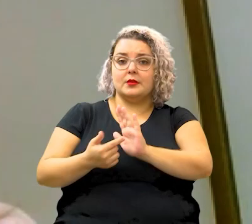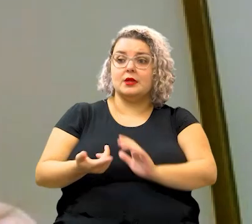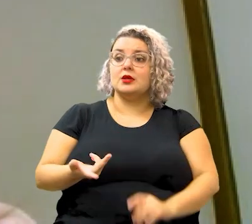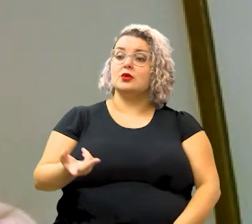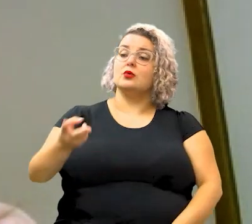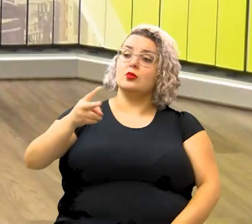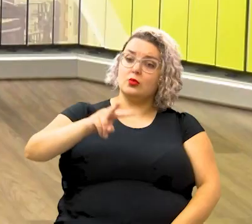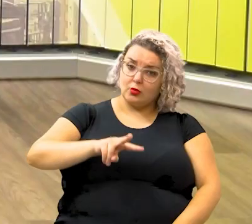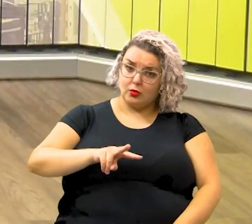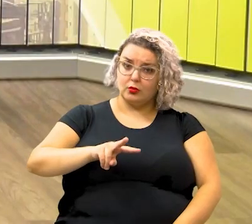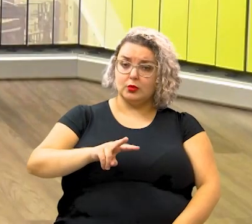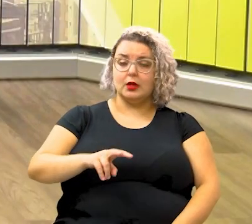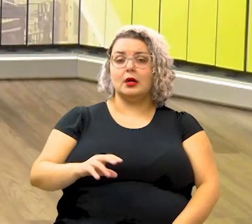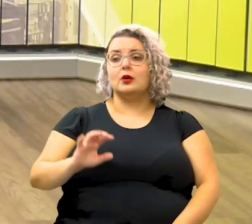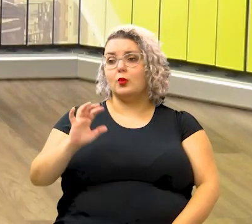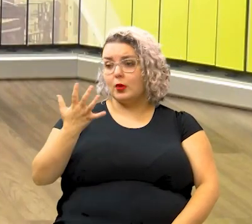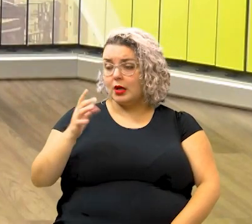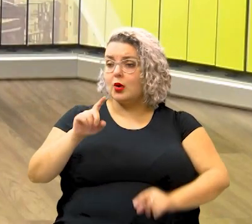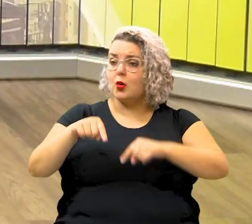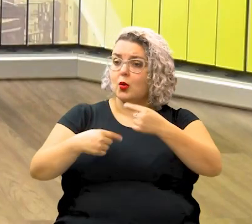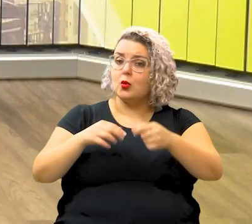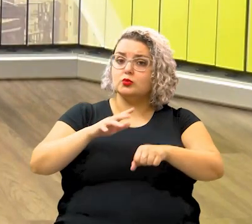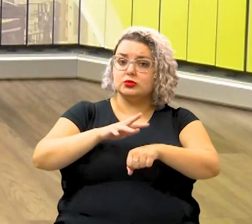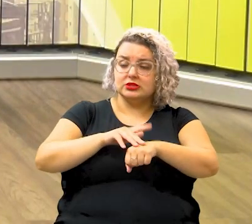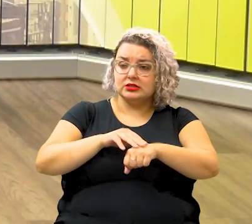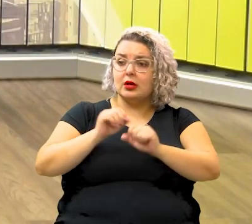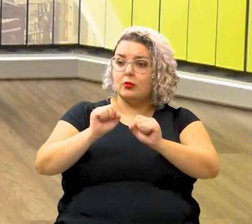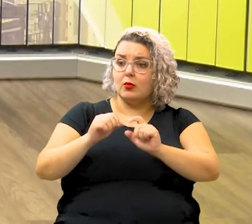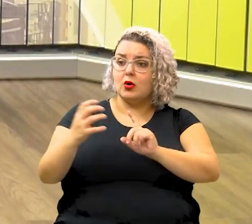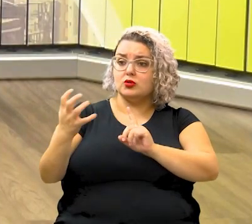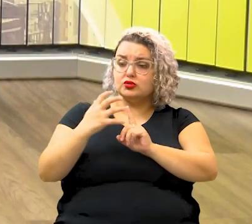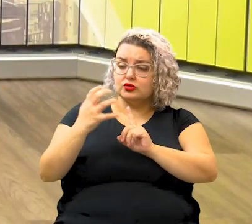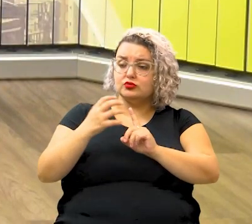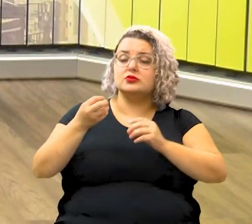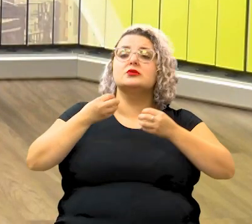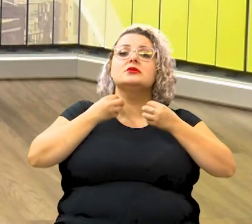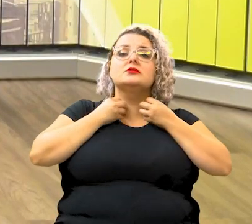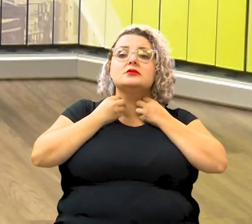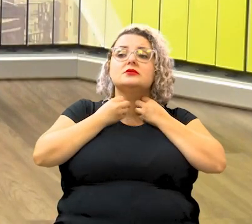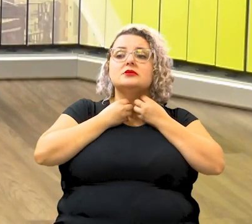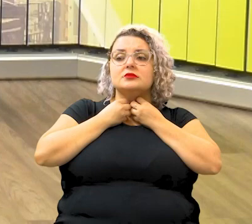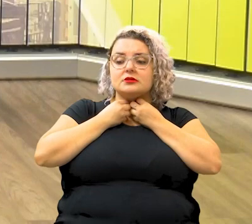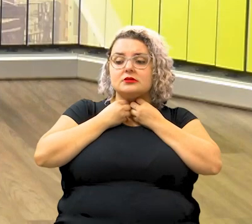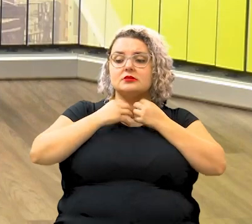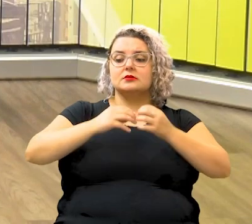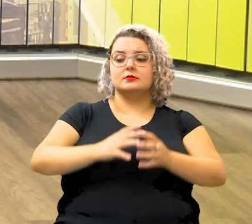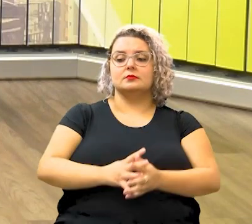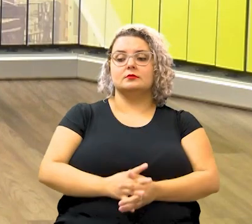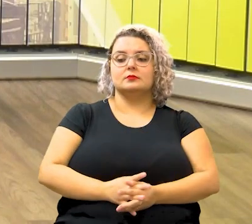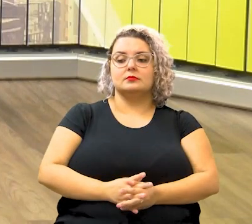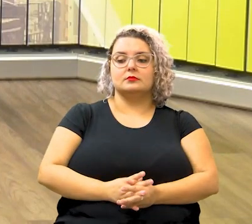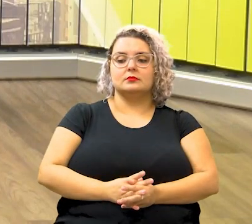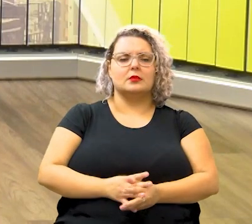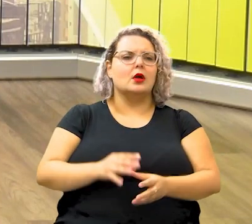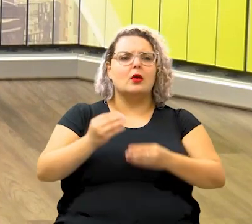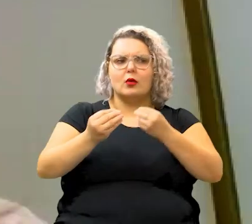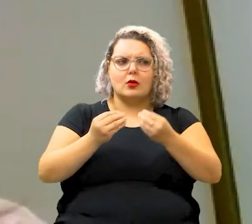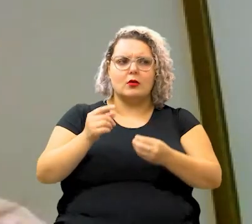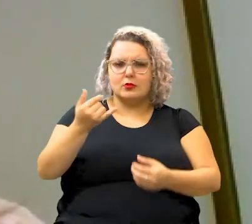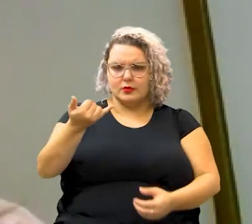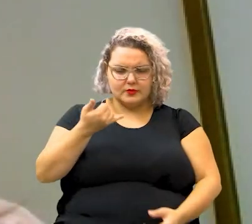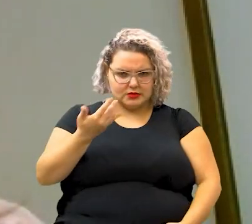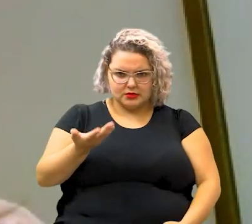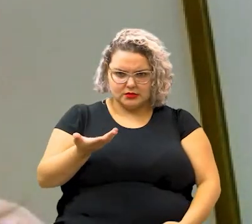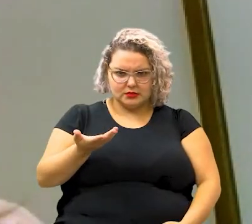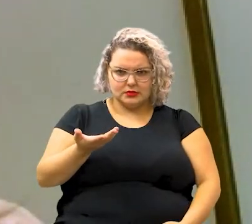o contrário acontece? Outras doenças podem afetar essas glândulas? Como